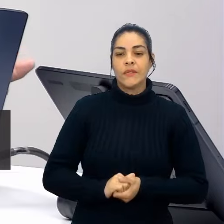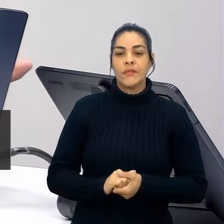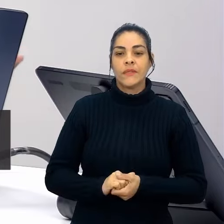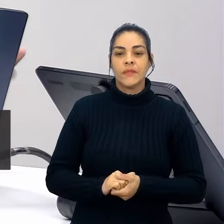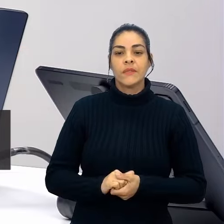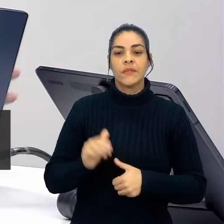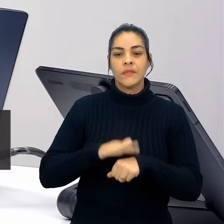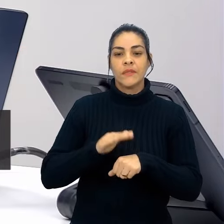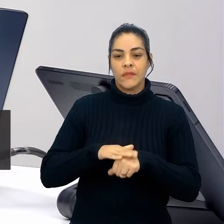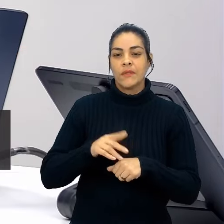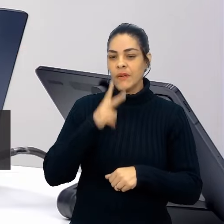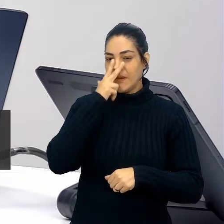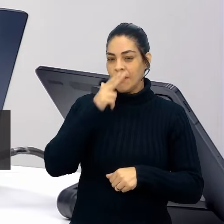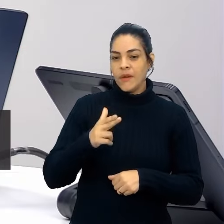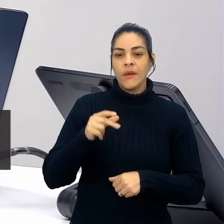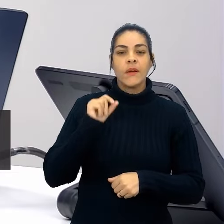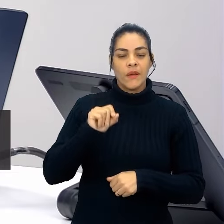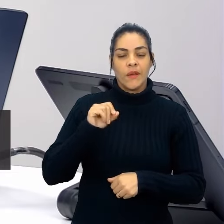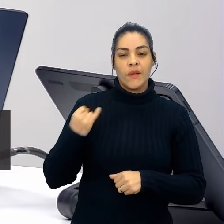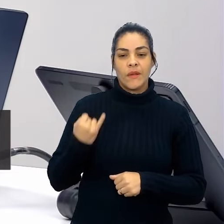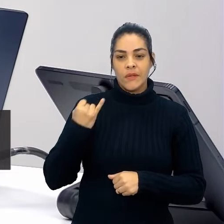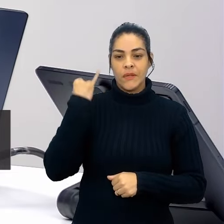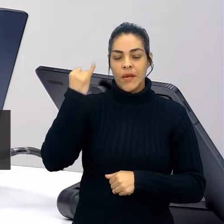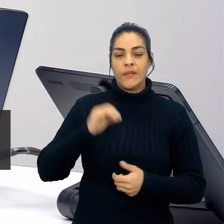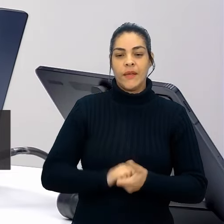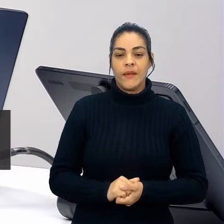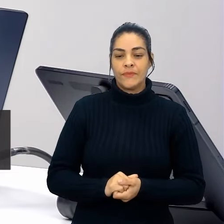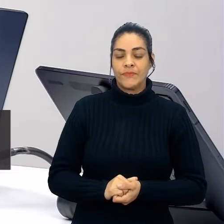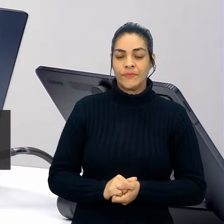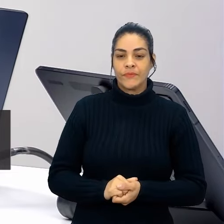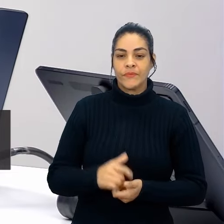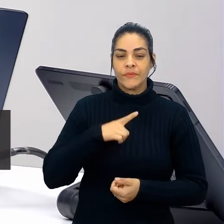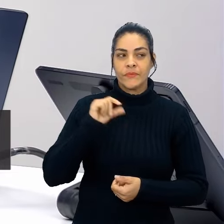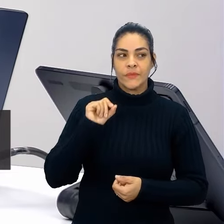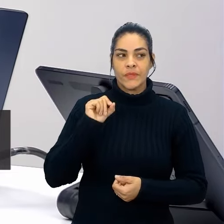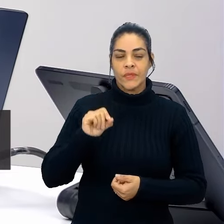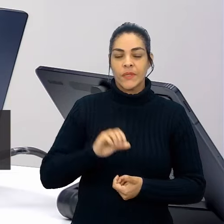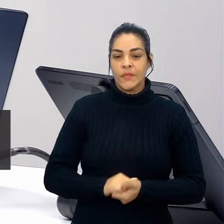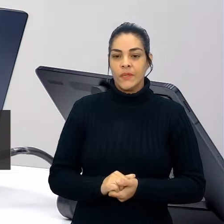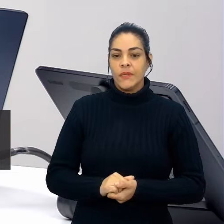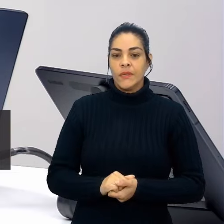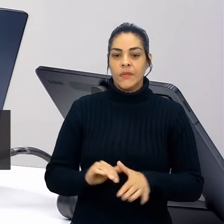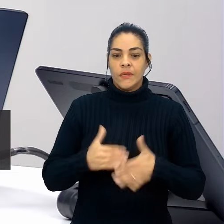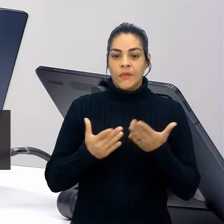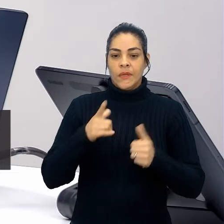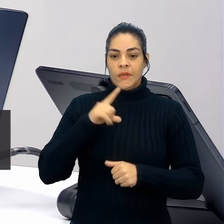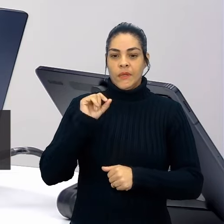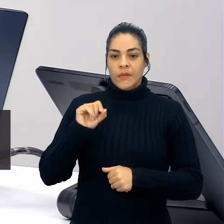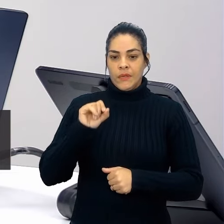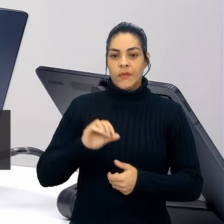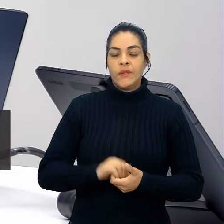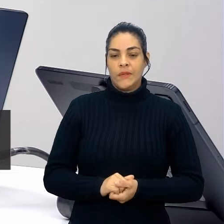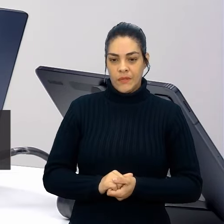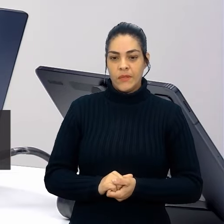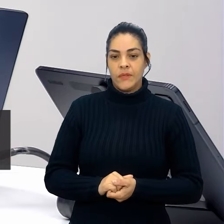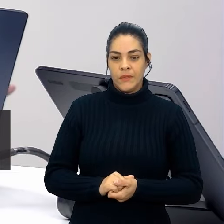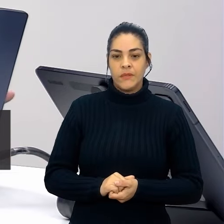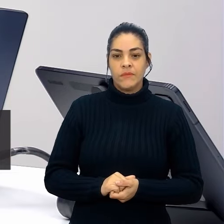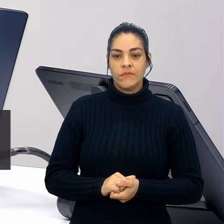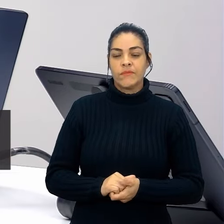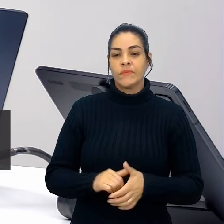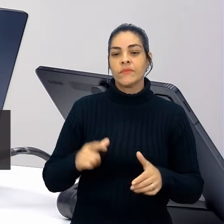para isso, eu acho isso essencial. Que eu acho que a formação acadêmica é uma coisa que a gente precisa dentro da nossa rede, que todos tenham,